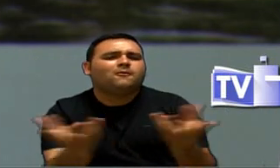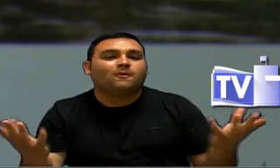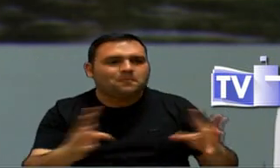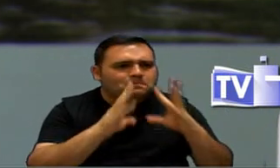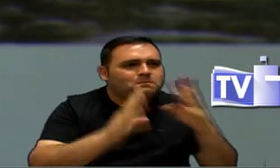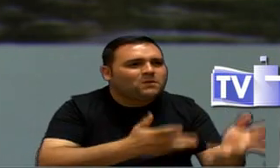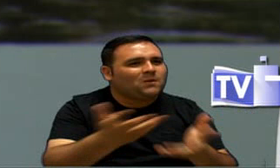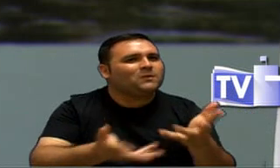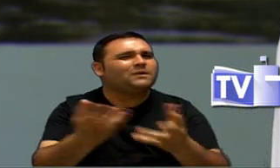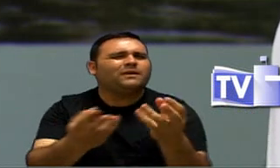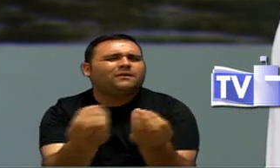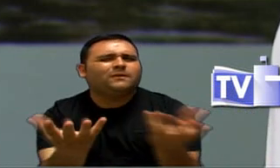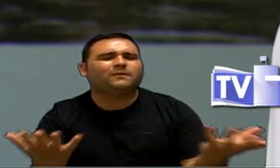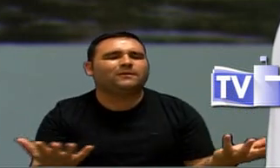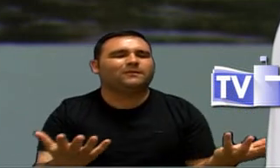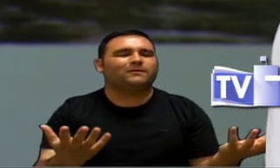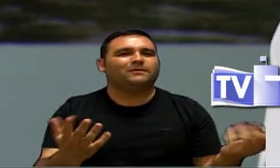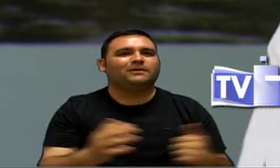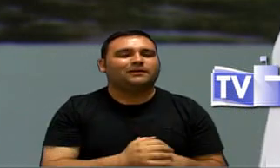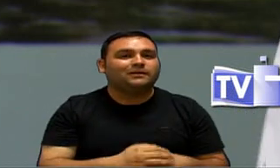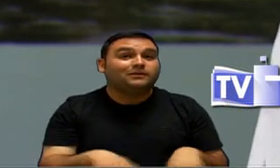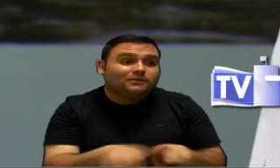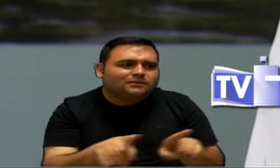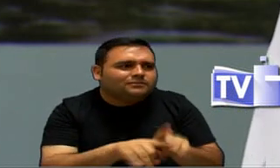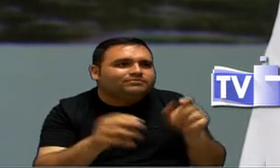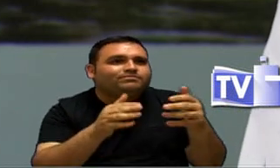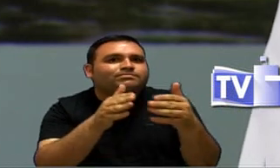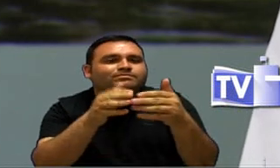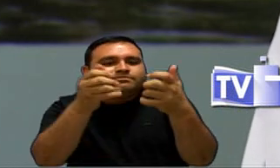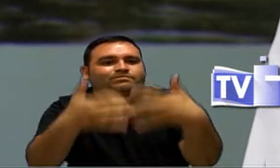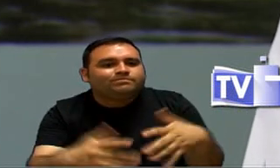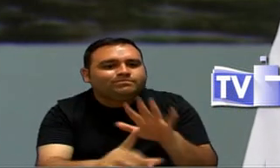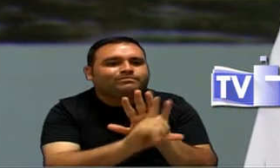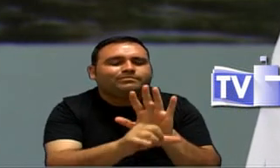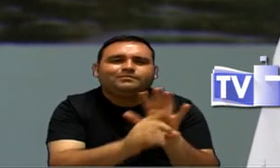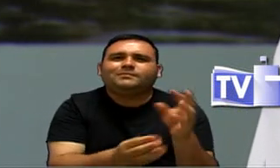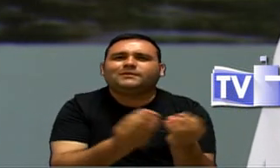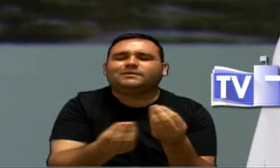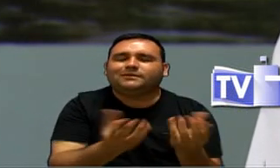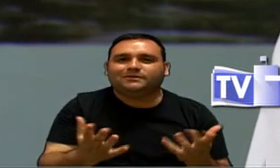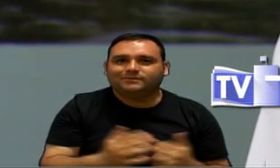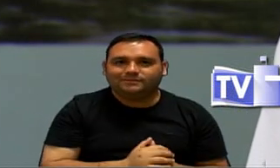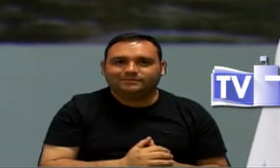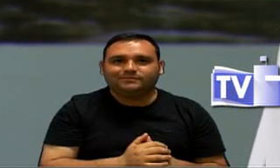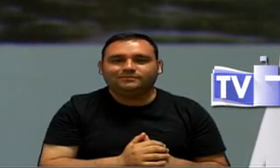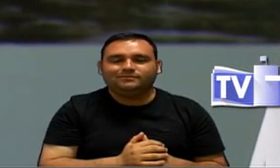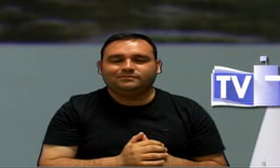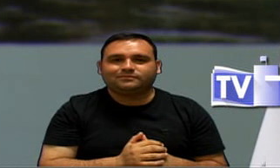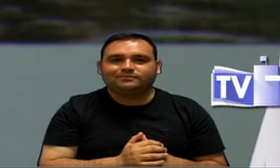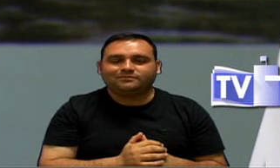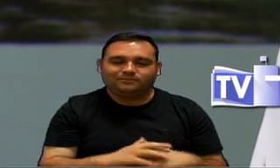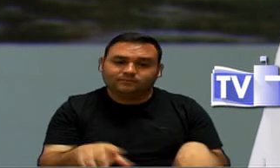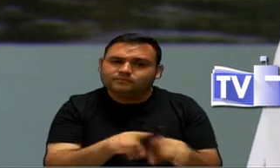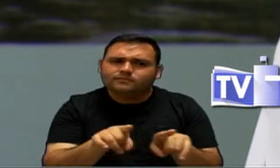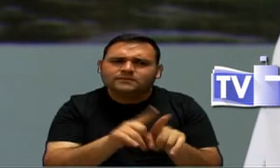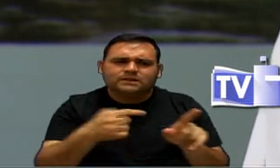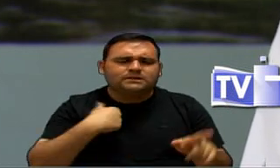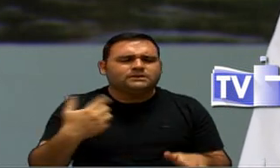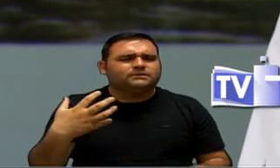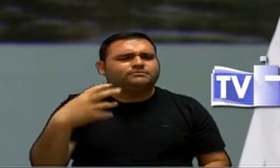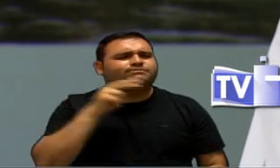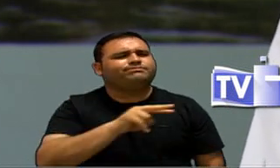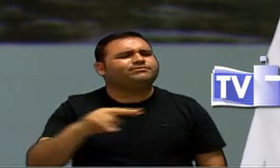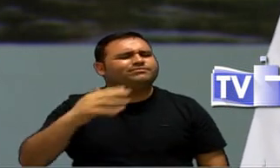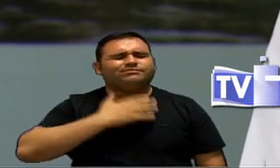atender? Como se explicitar a Lei Maria da Penha? E eu fico assim,